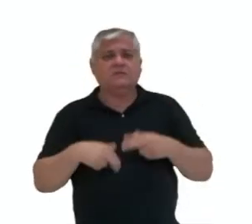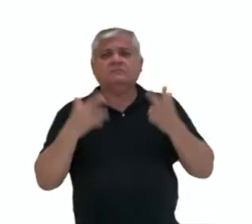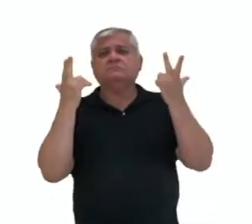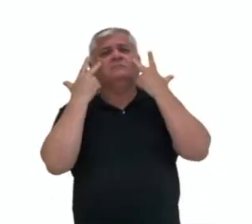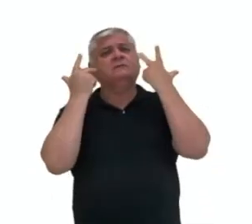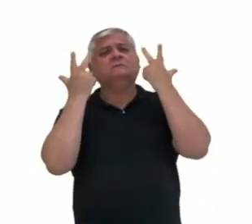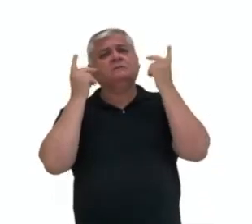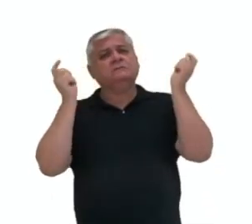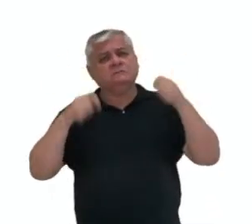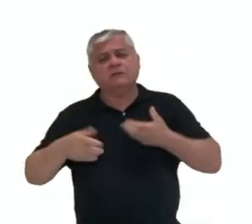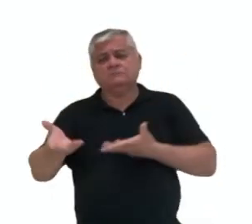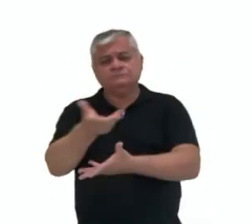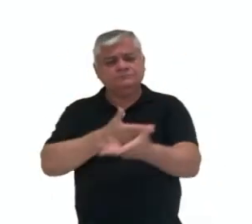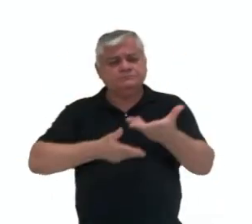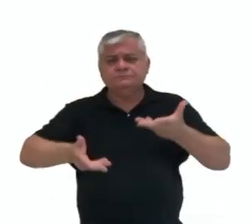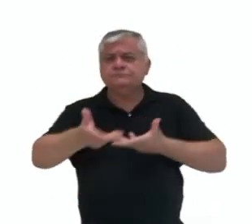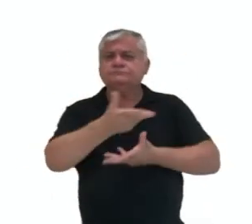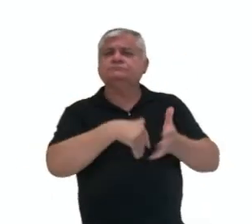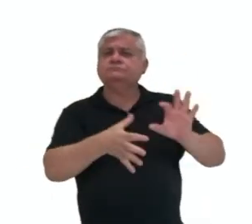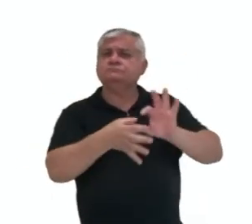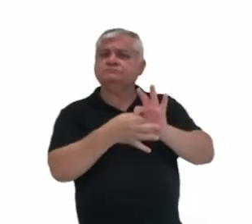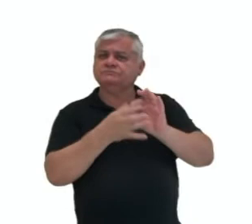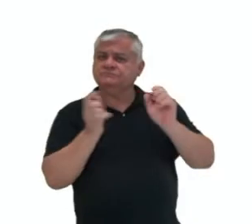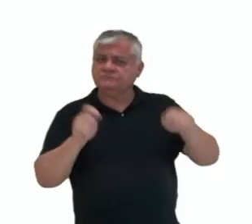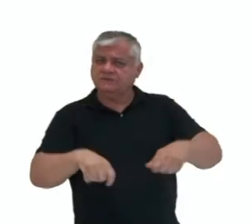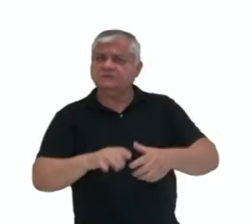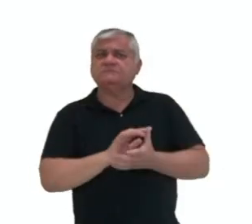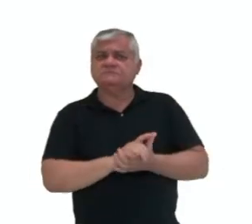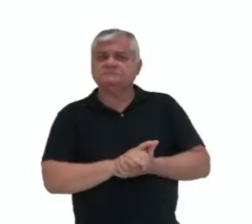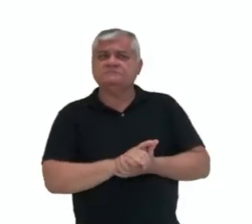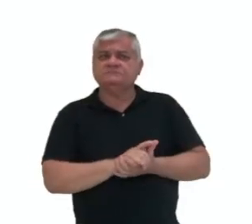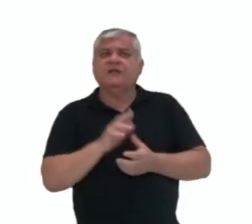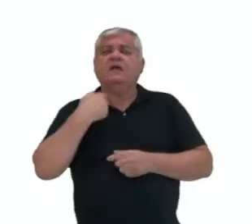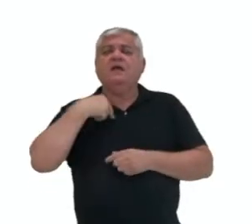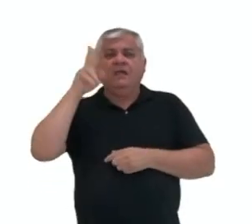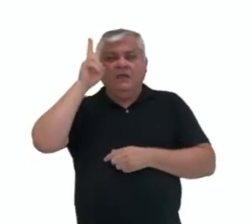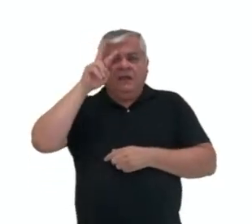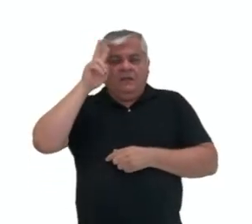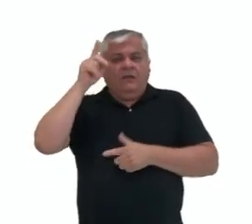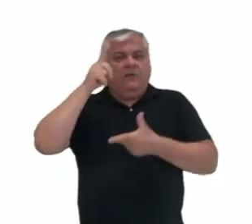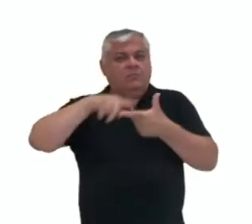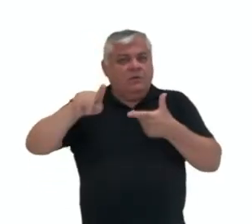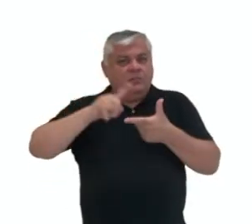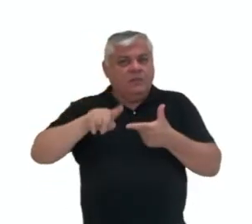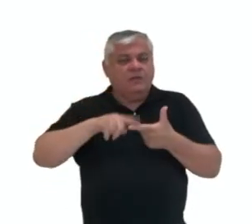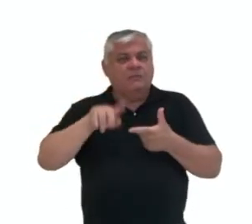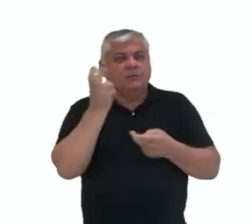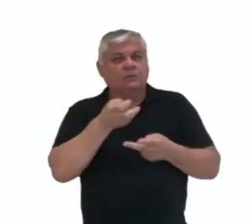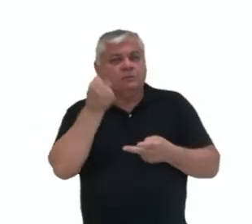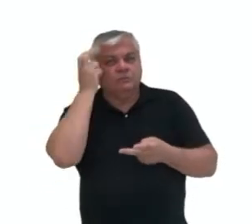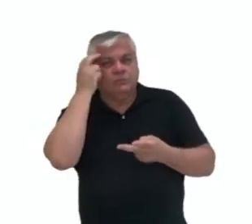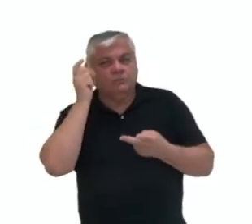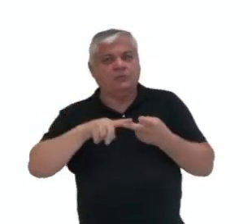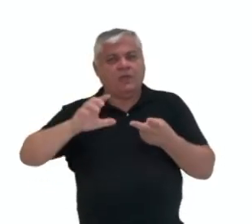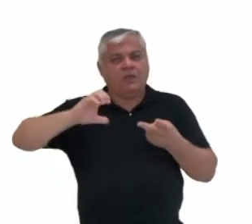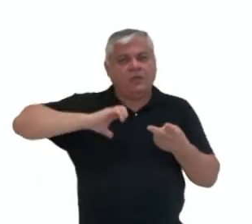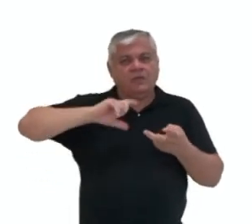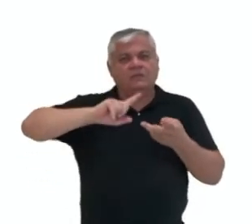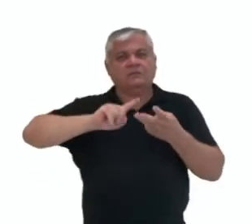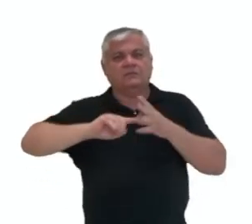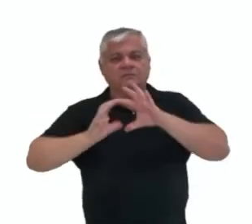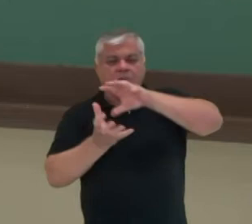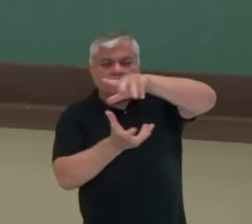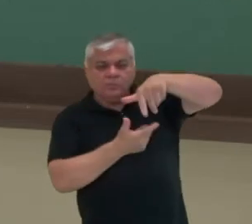ser relacionado à democracia, por exemplo. Relembrar ainda conflitos étnicos ainda existentes no mundo demonstra o